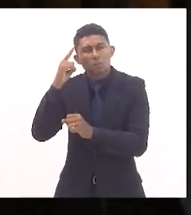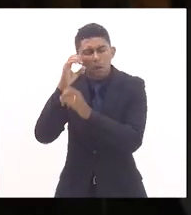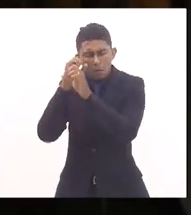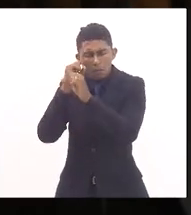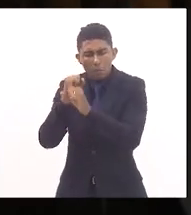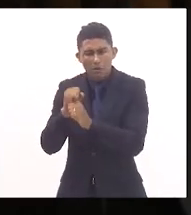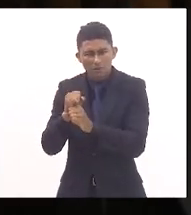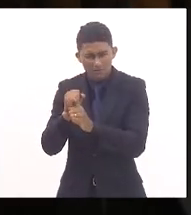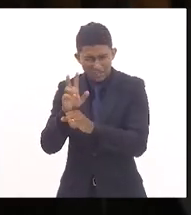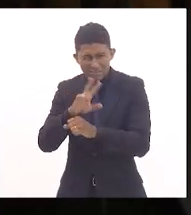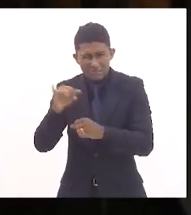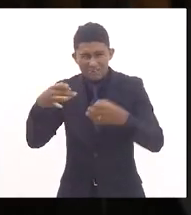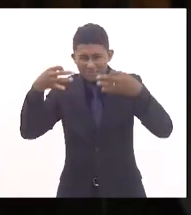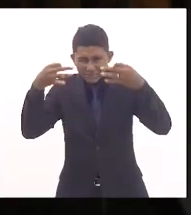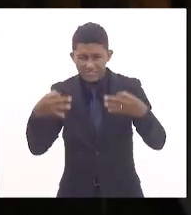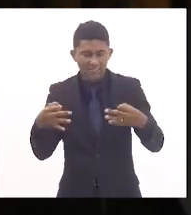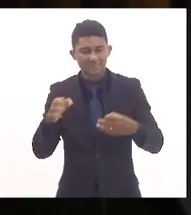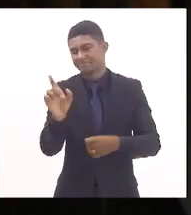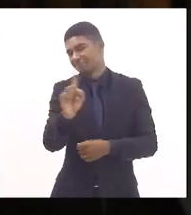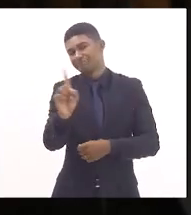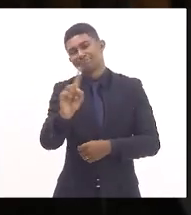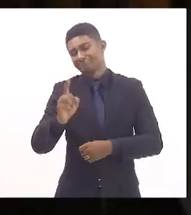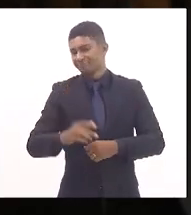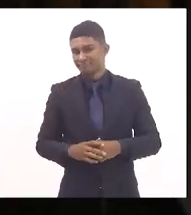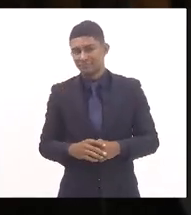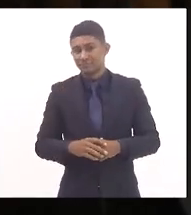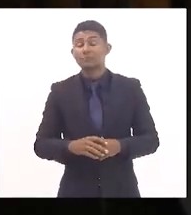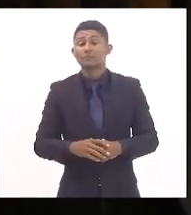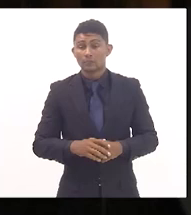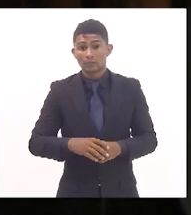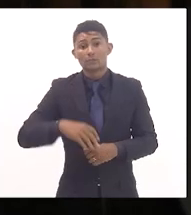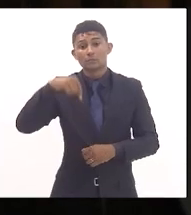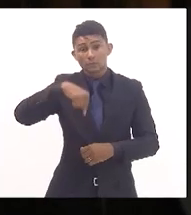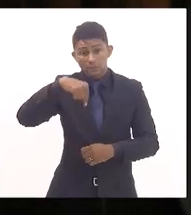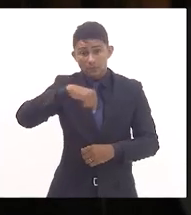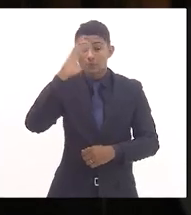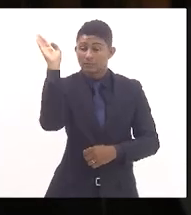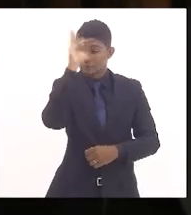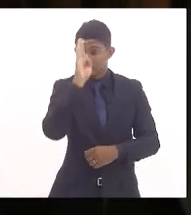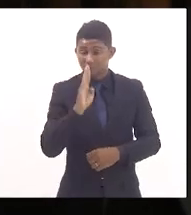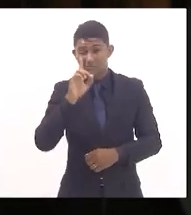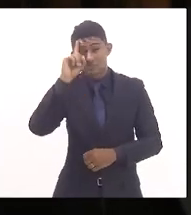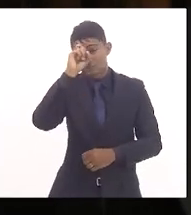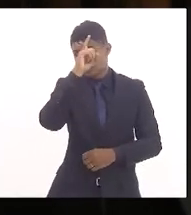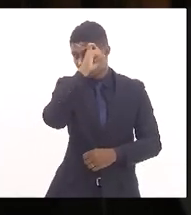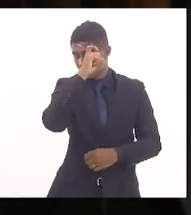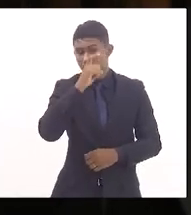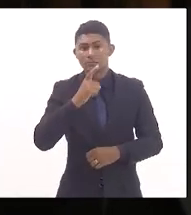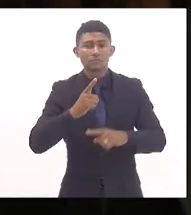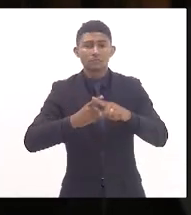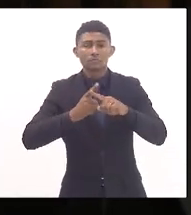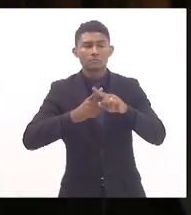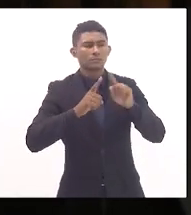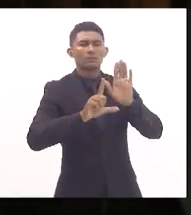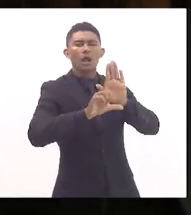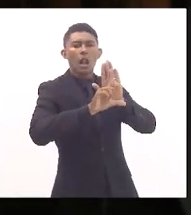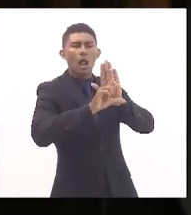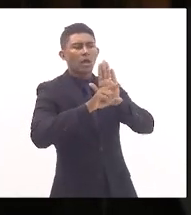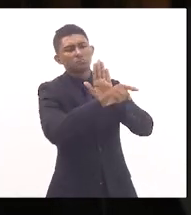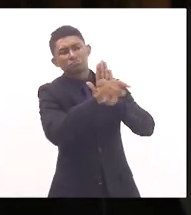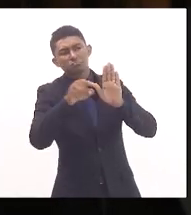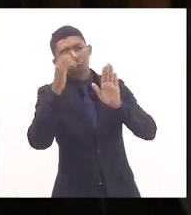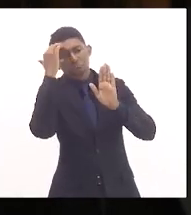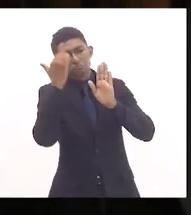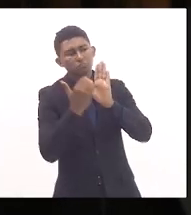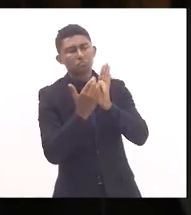de dar certo já é difícil nesse Brasil de insegurança jurídica e de tantas outras